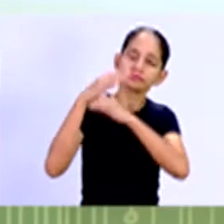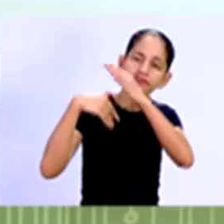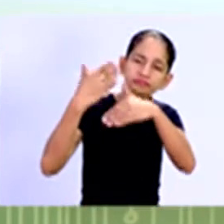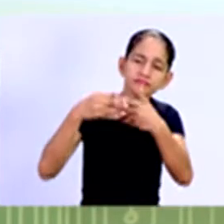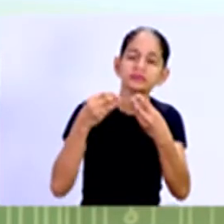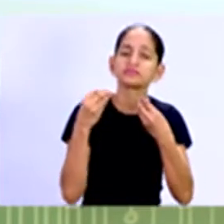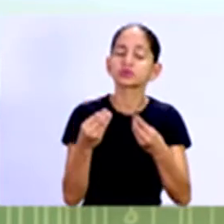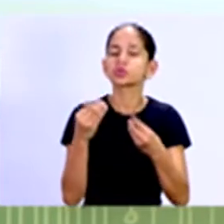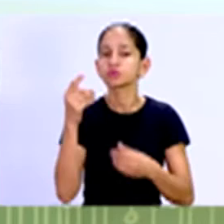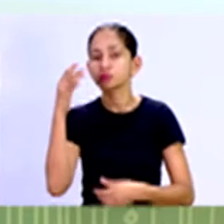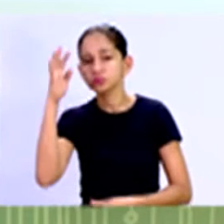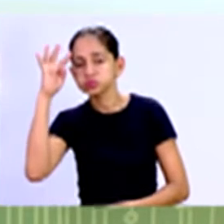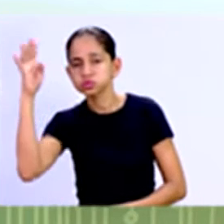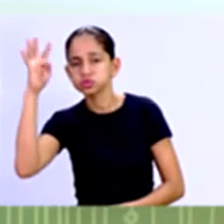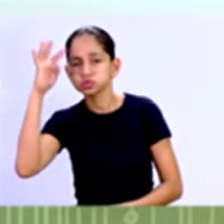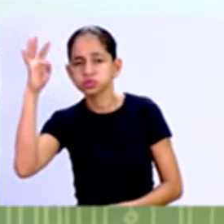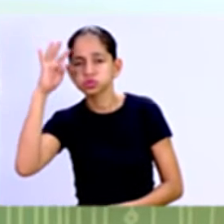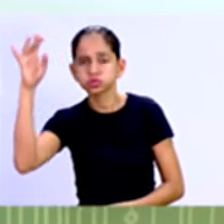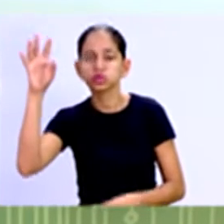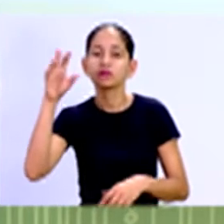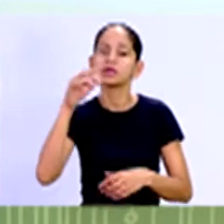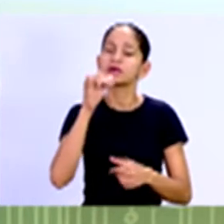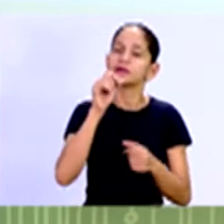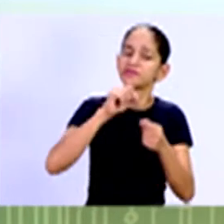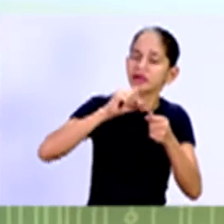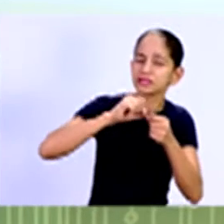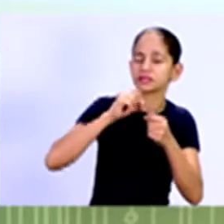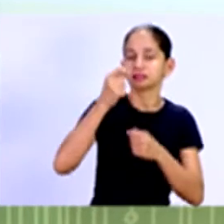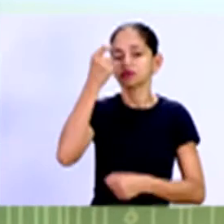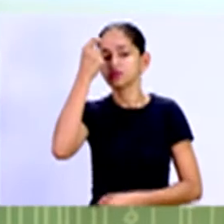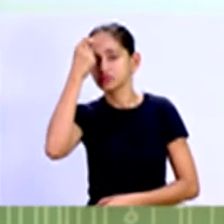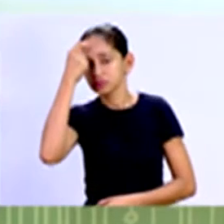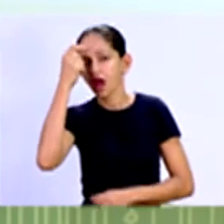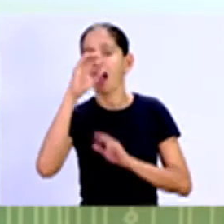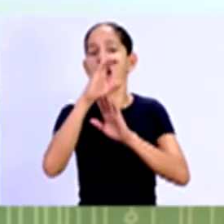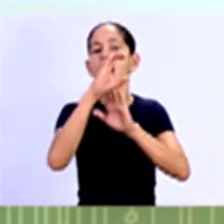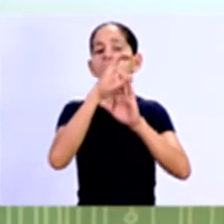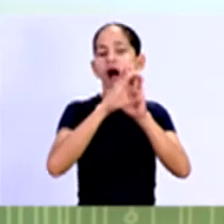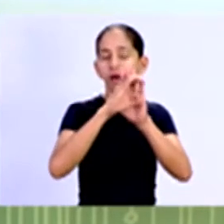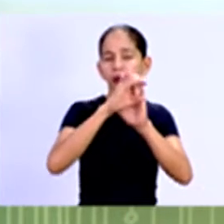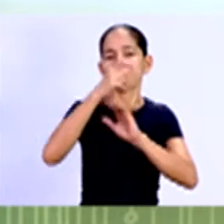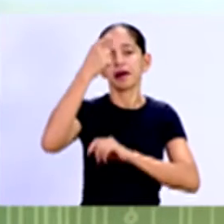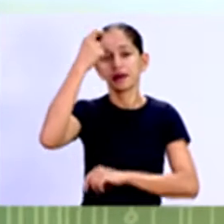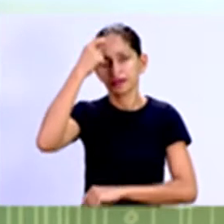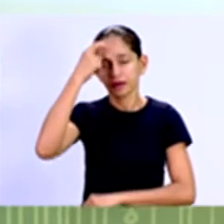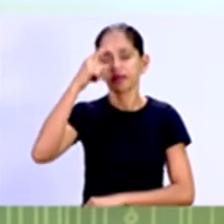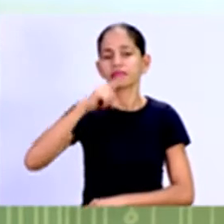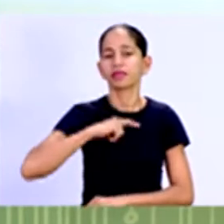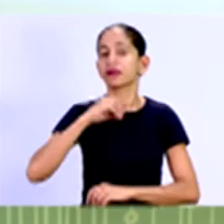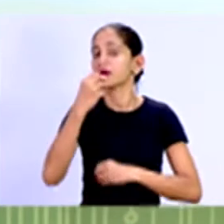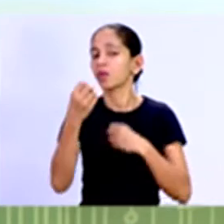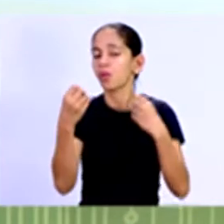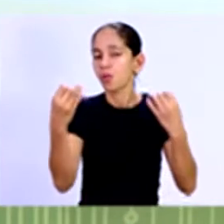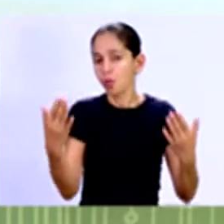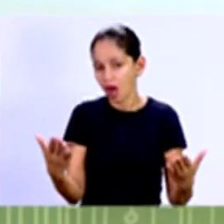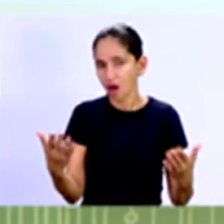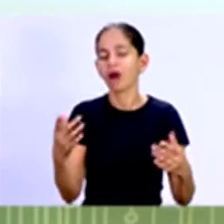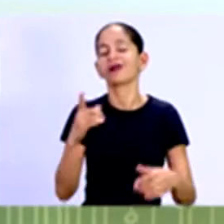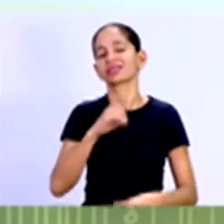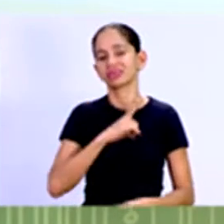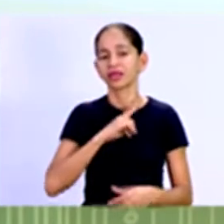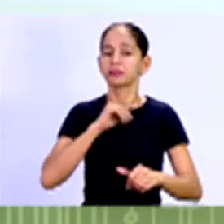vem refletindo e construindo essas consciências morais, vamos dizer assim, né?